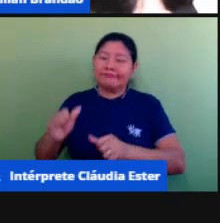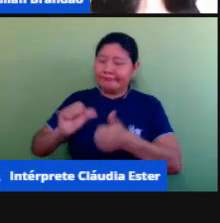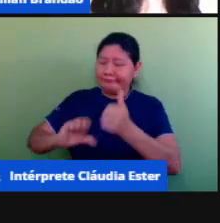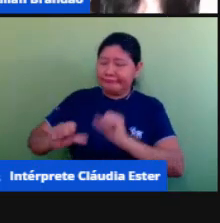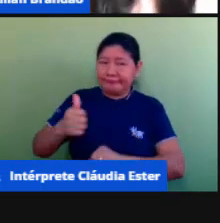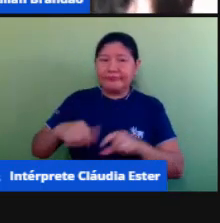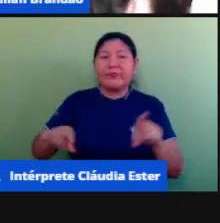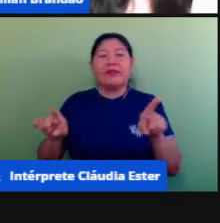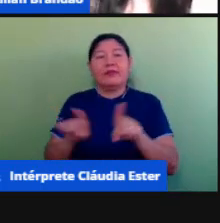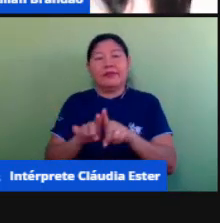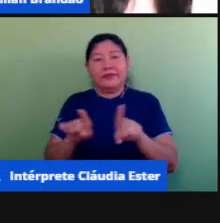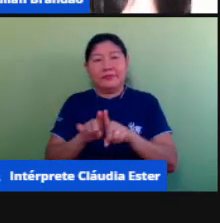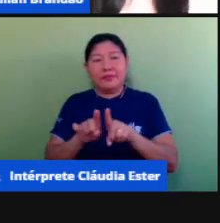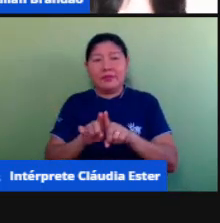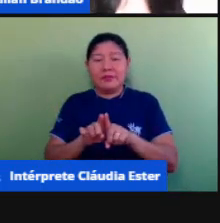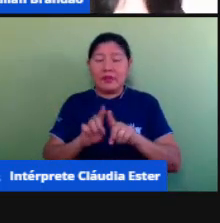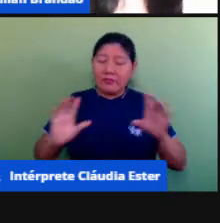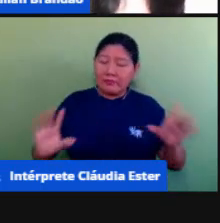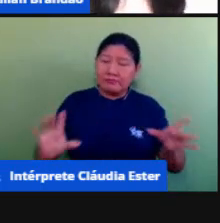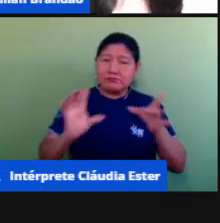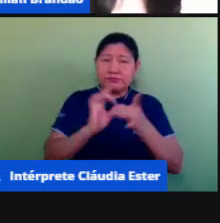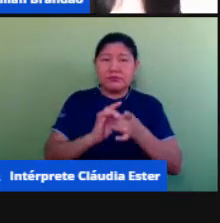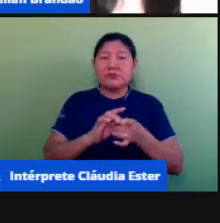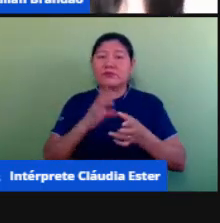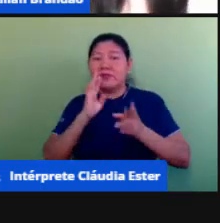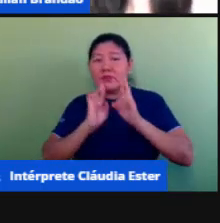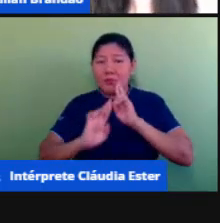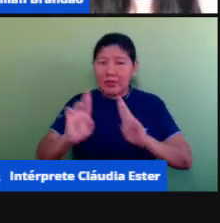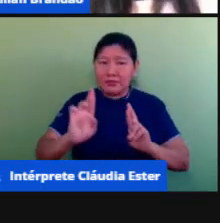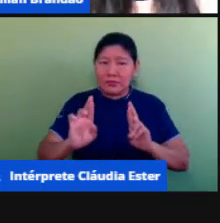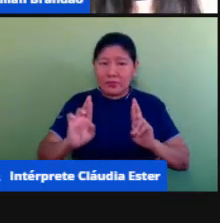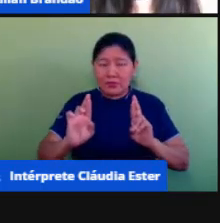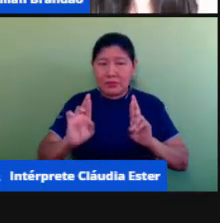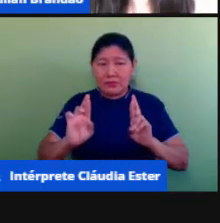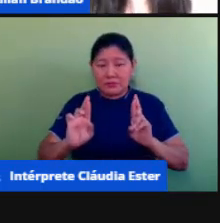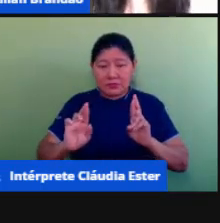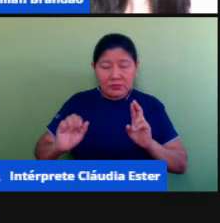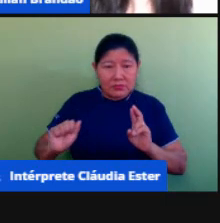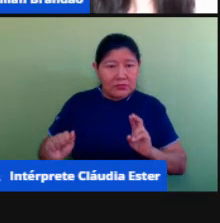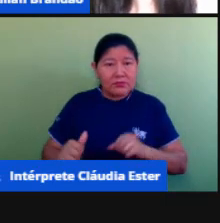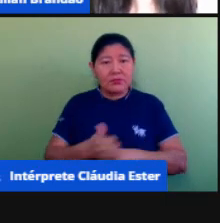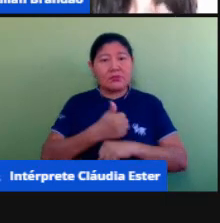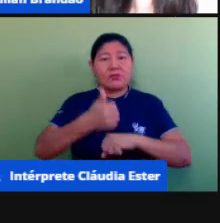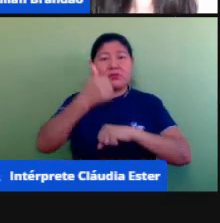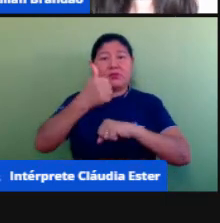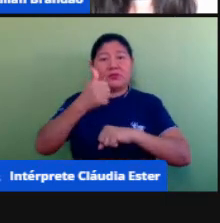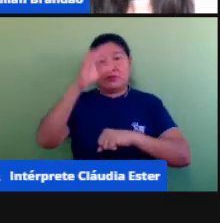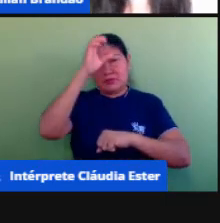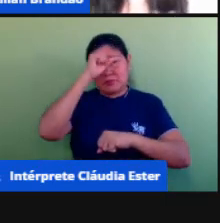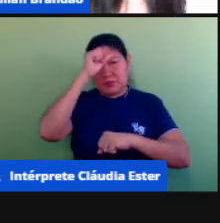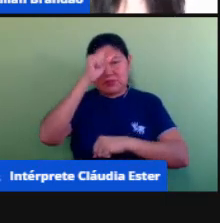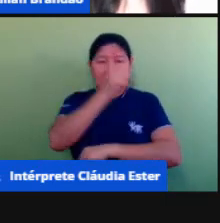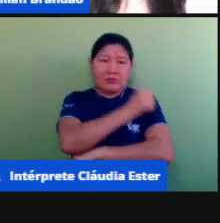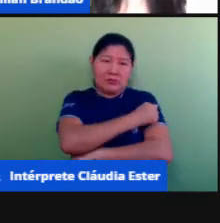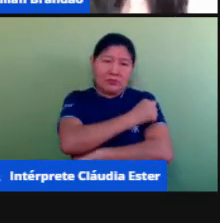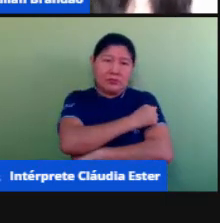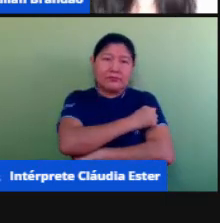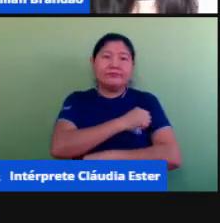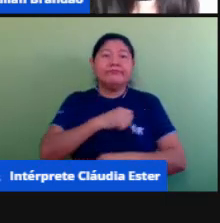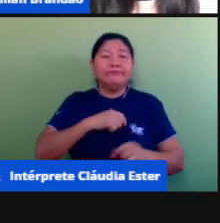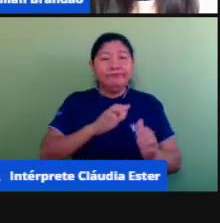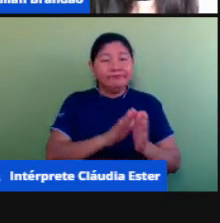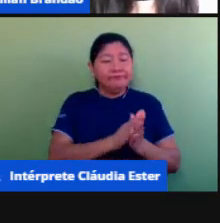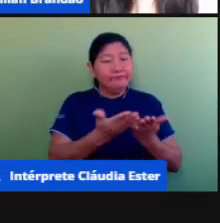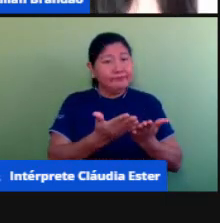caderno, gera-se o resultado do aluno. Por exemplo, todos os encaminhamentos das atividades que são direcionadas nos grupos